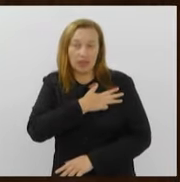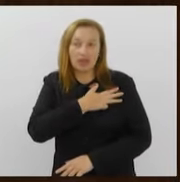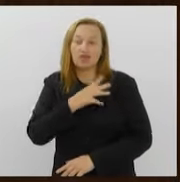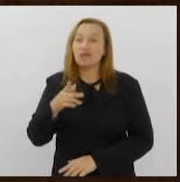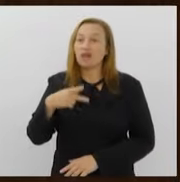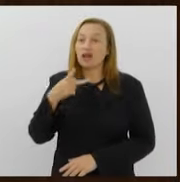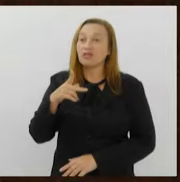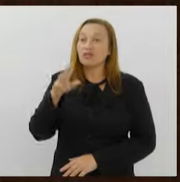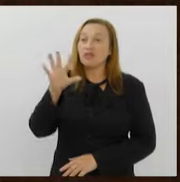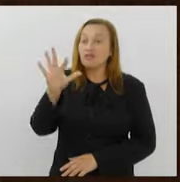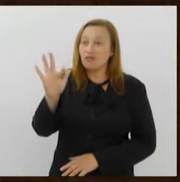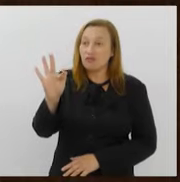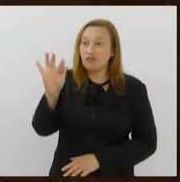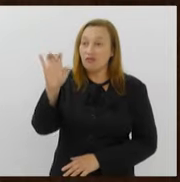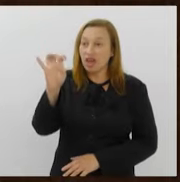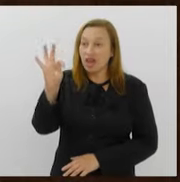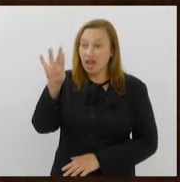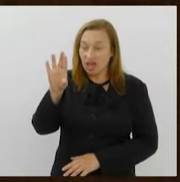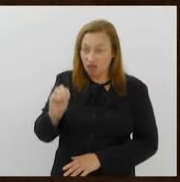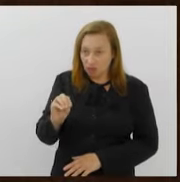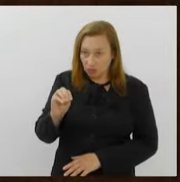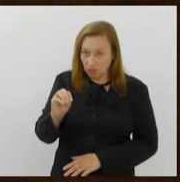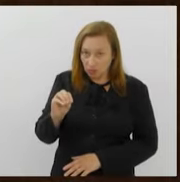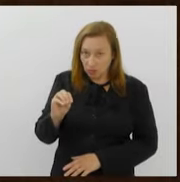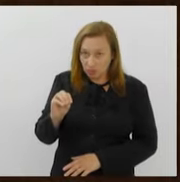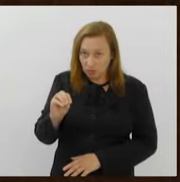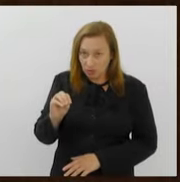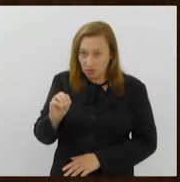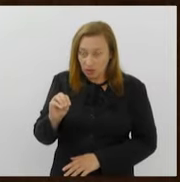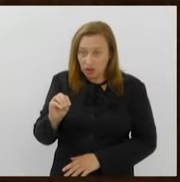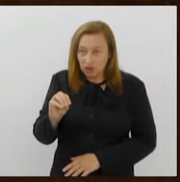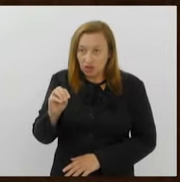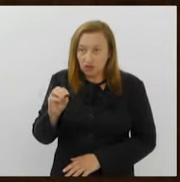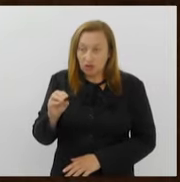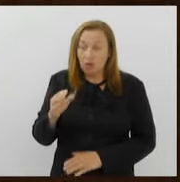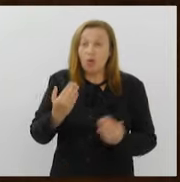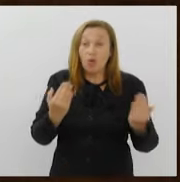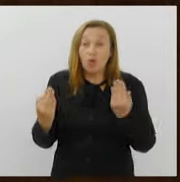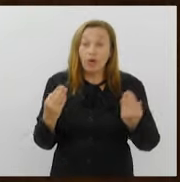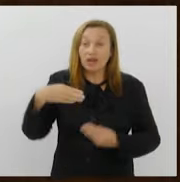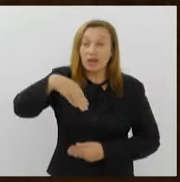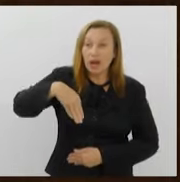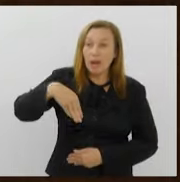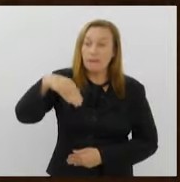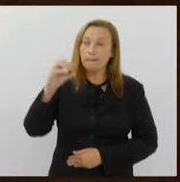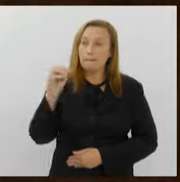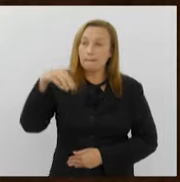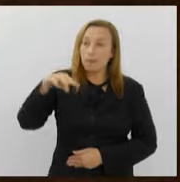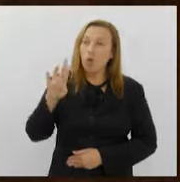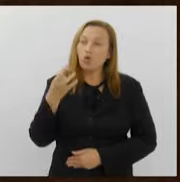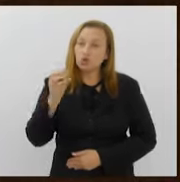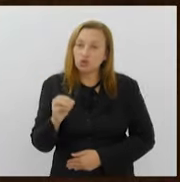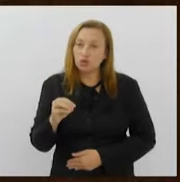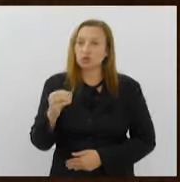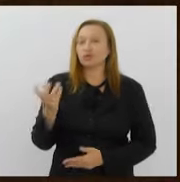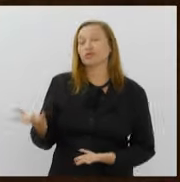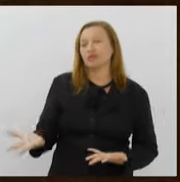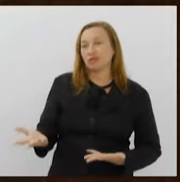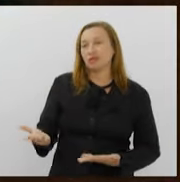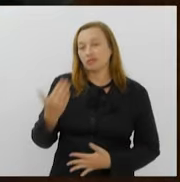um feto, um recém-nascido, de monstro. É uma desgraça esse cara. Muito